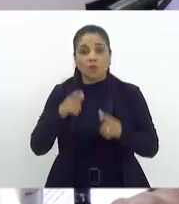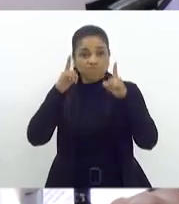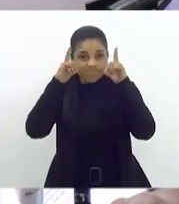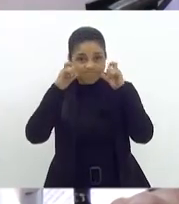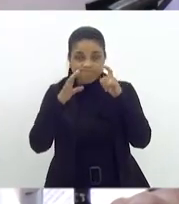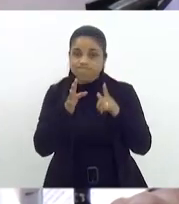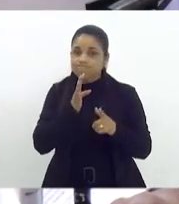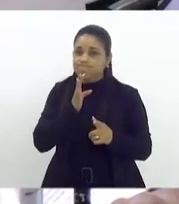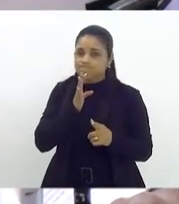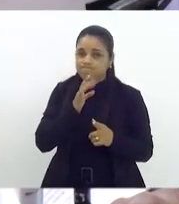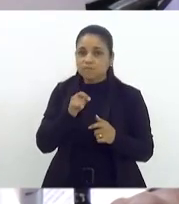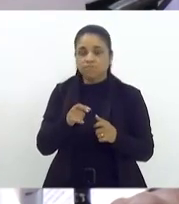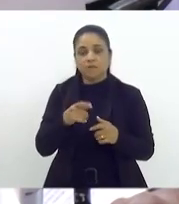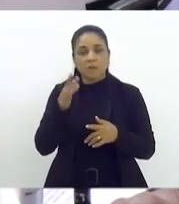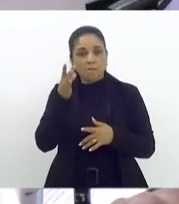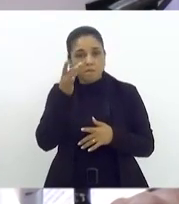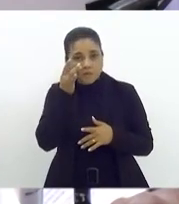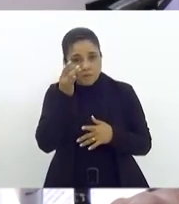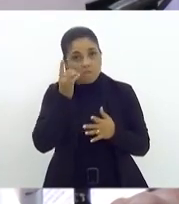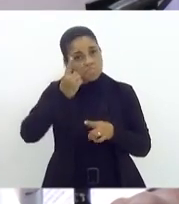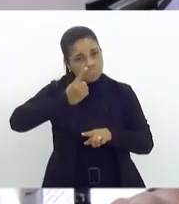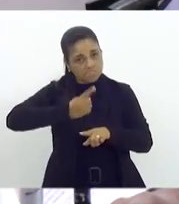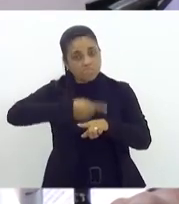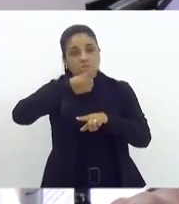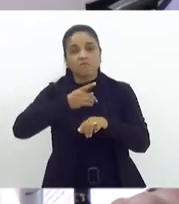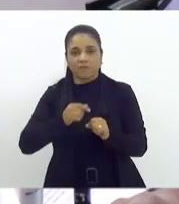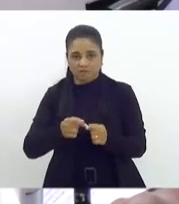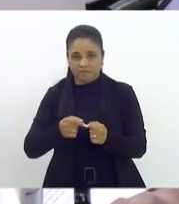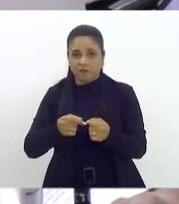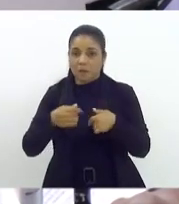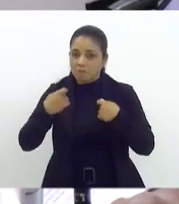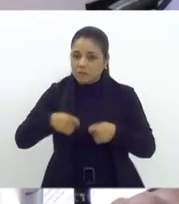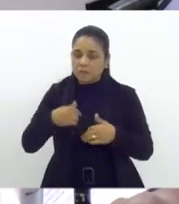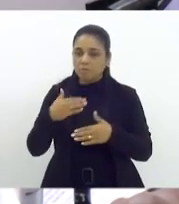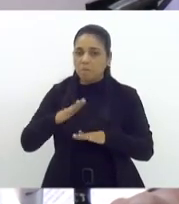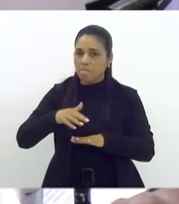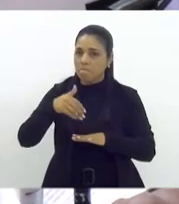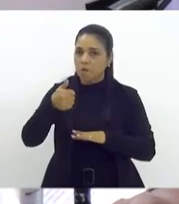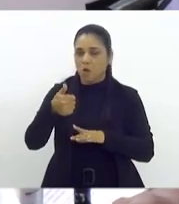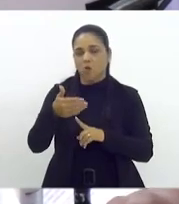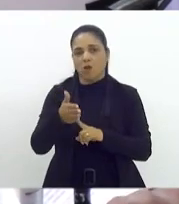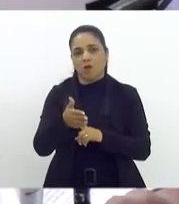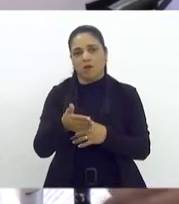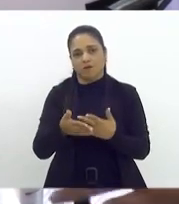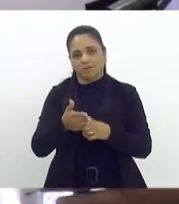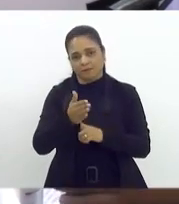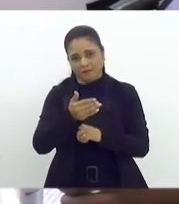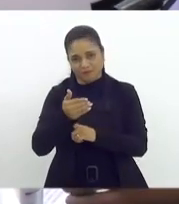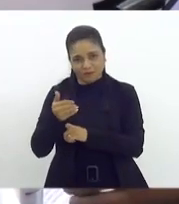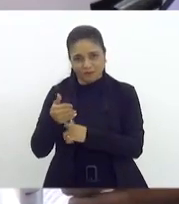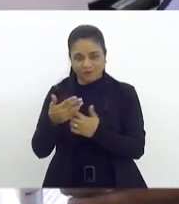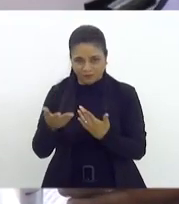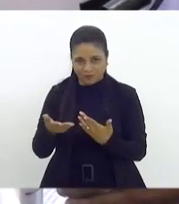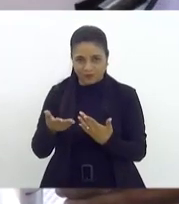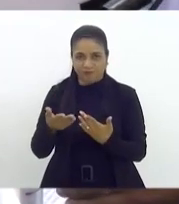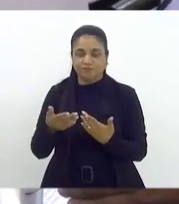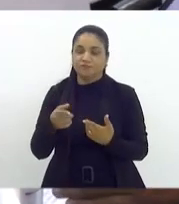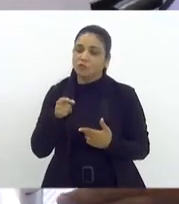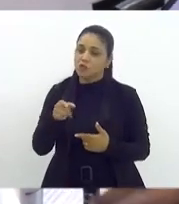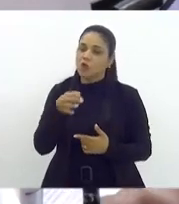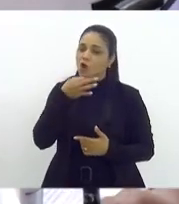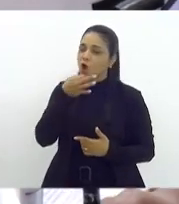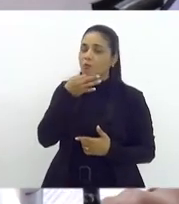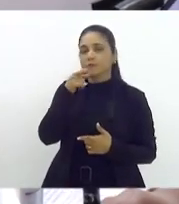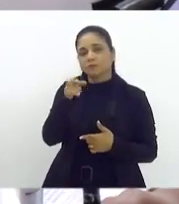e presencial é válido então nós precisamos aprimorar essa que eu acho A grande questão e queria a sua